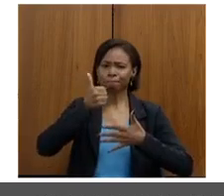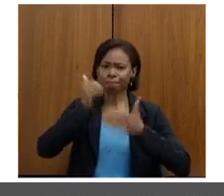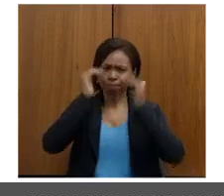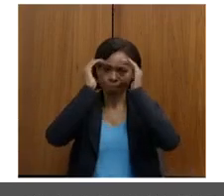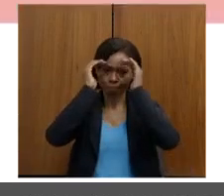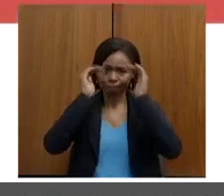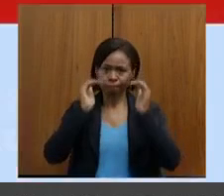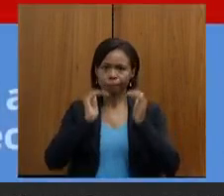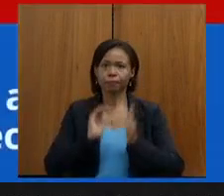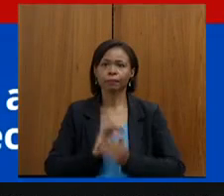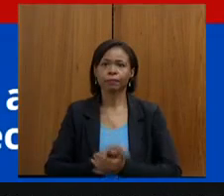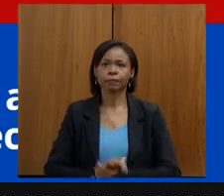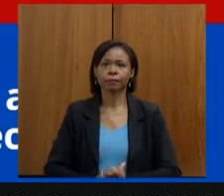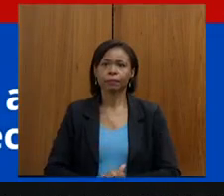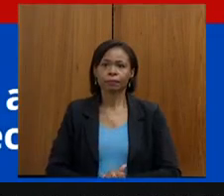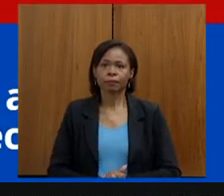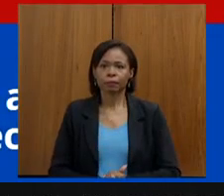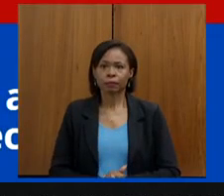a